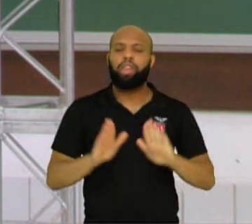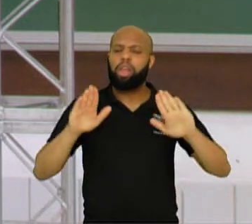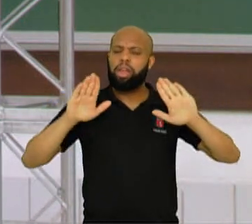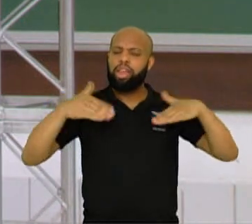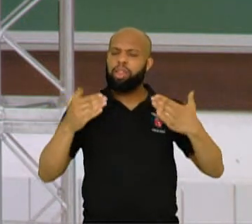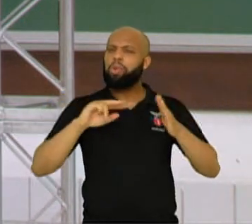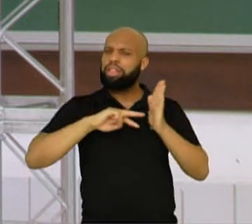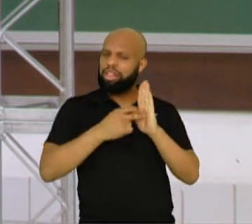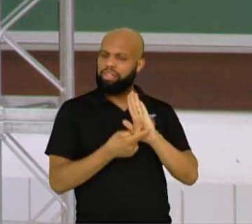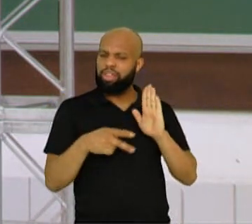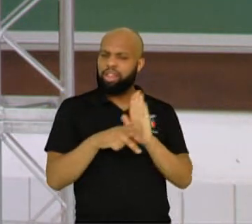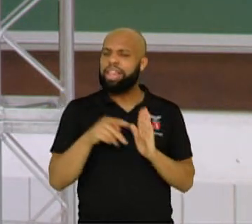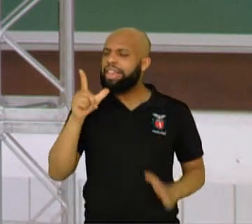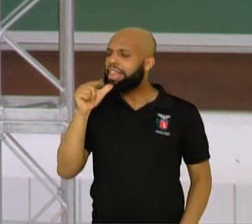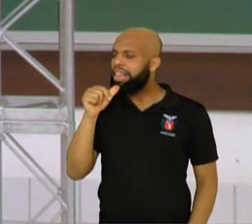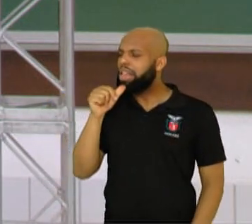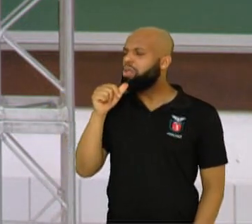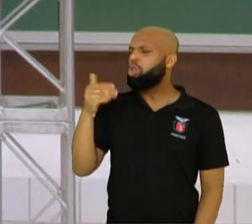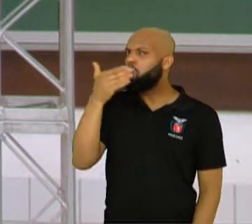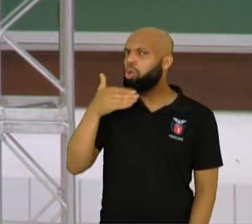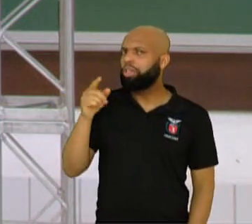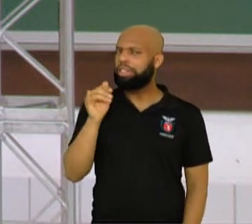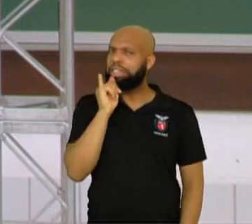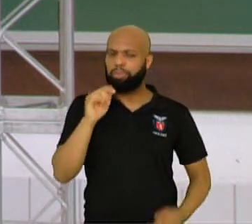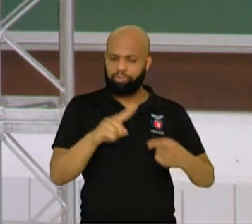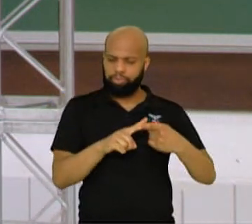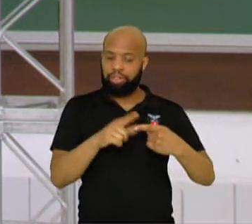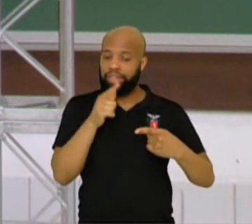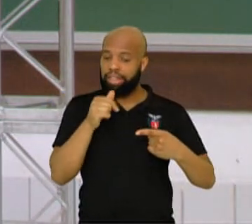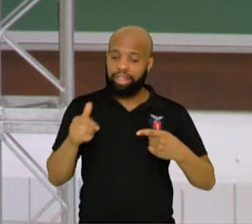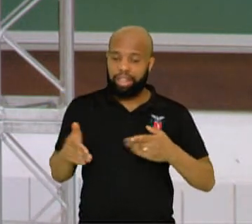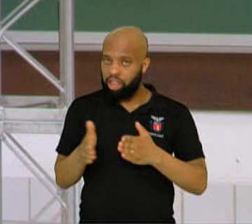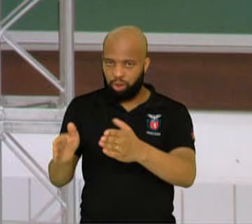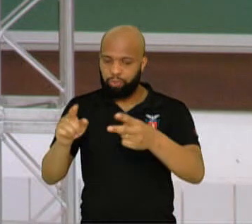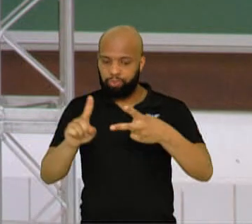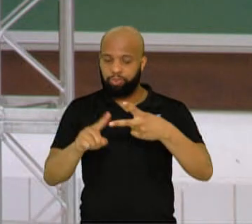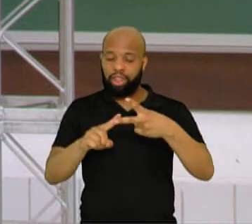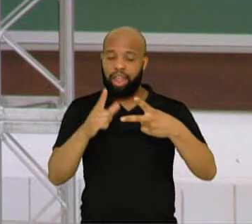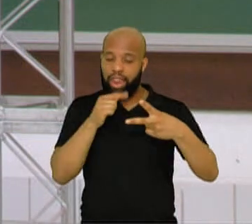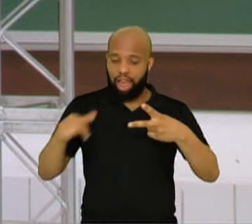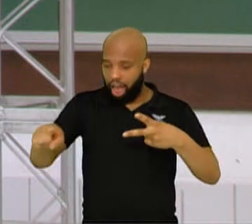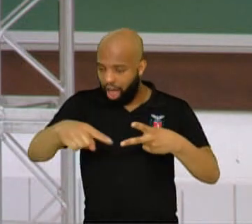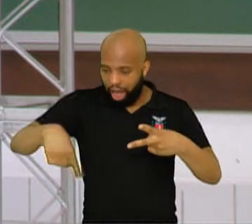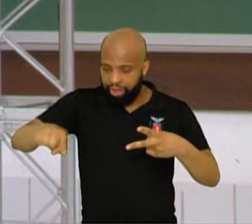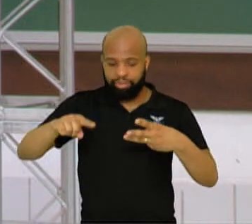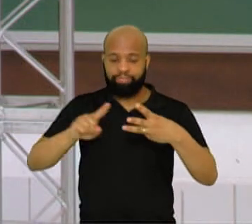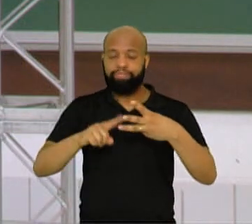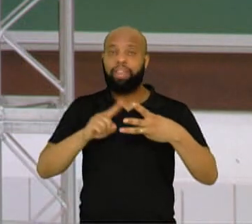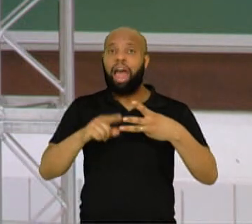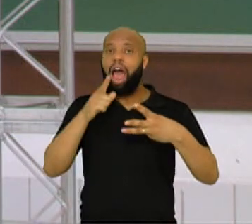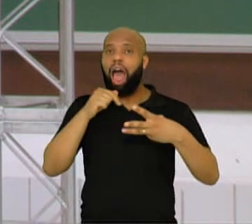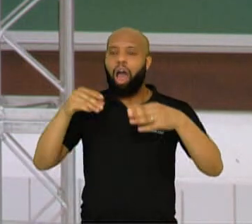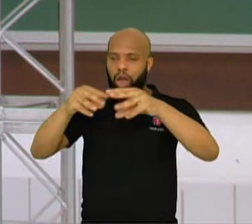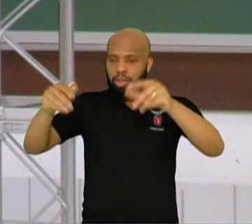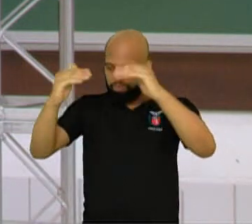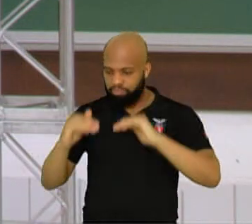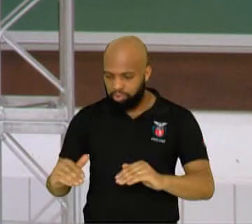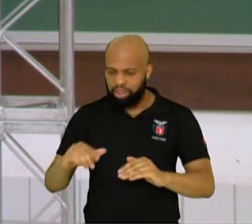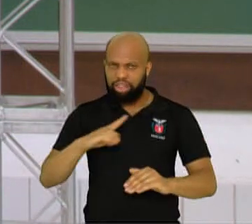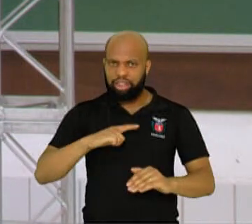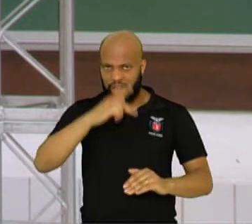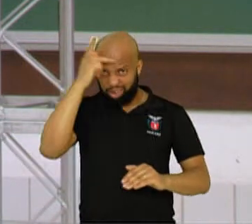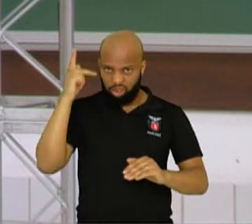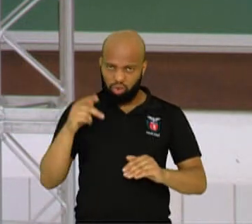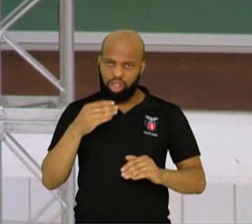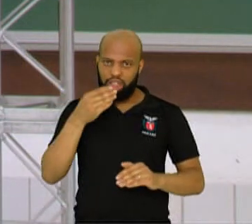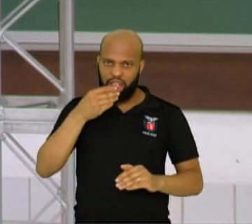que essa água doce, rios, lagos, lagoas, águas subterrâneas, alguém foi ali e derrubou